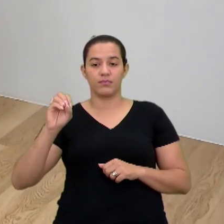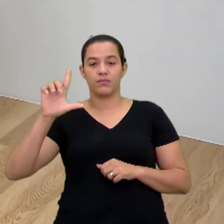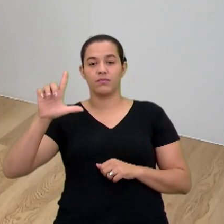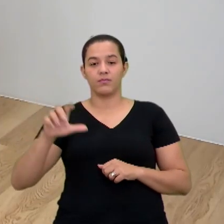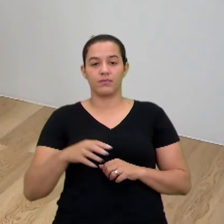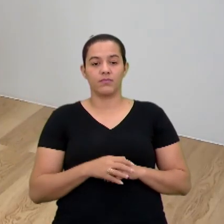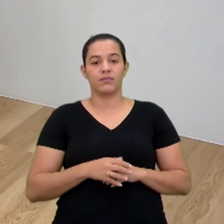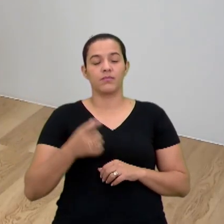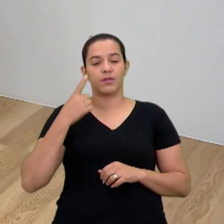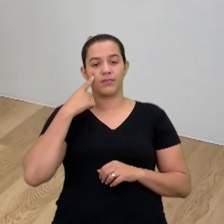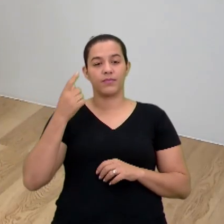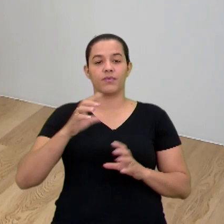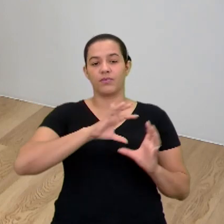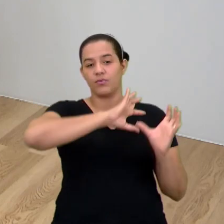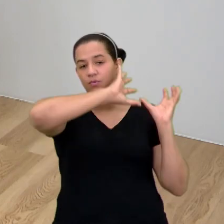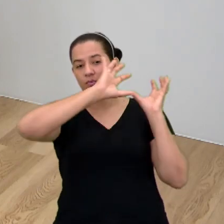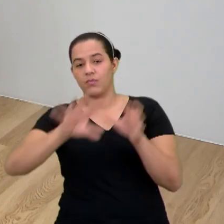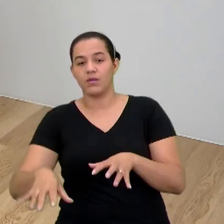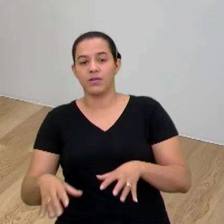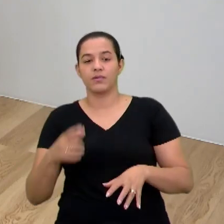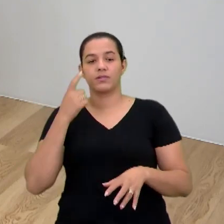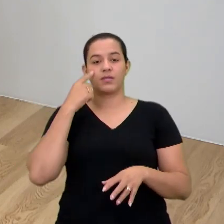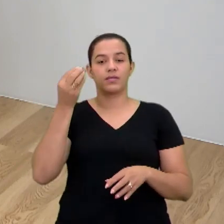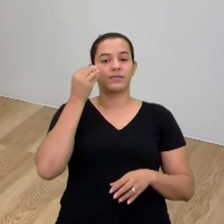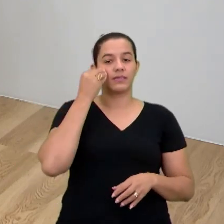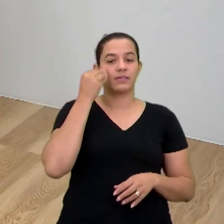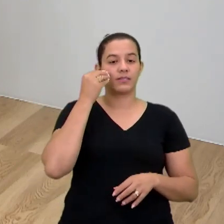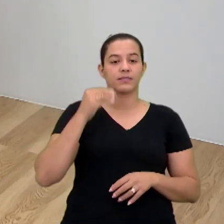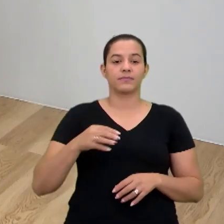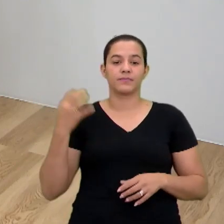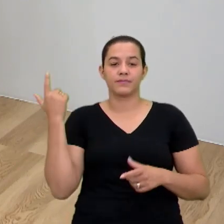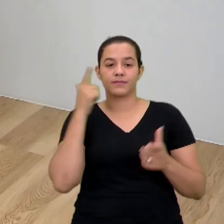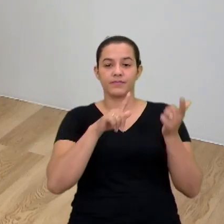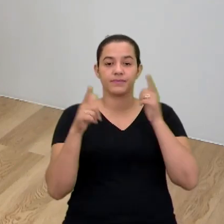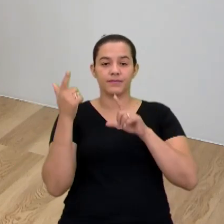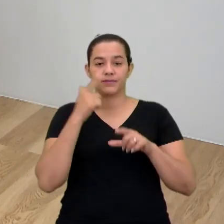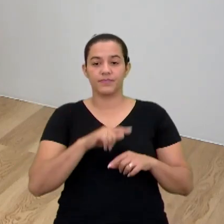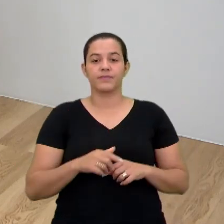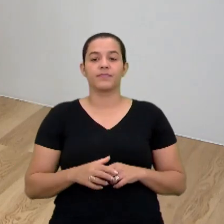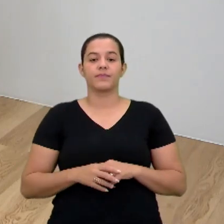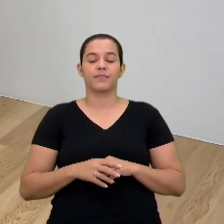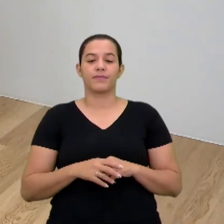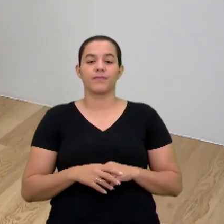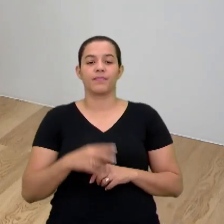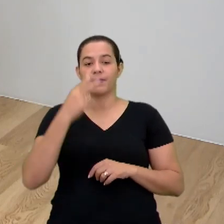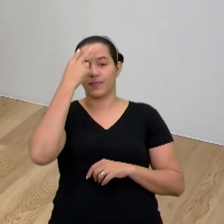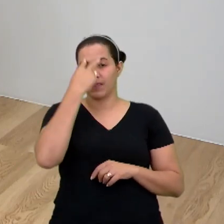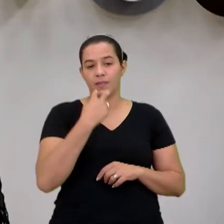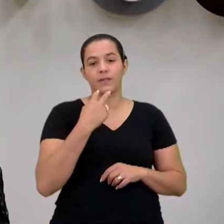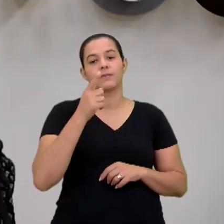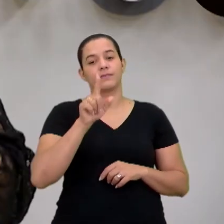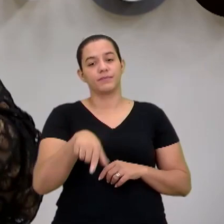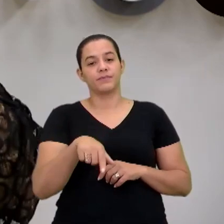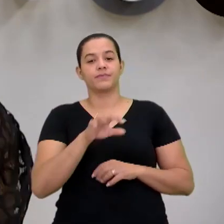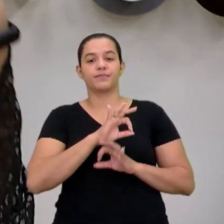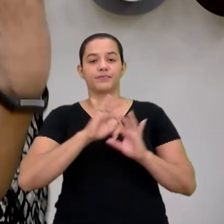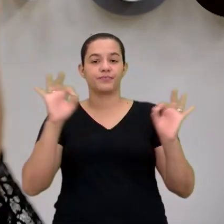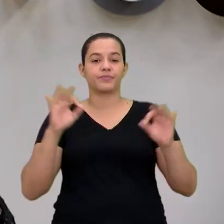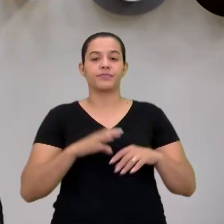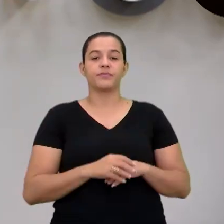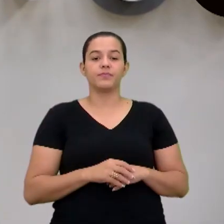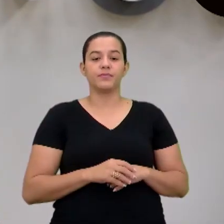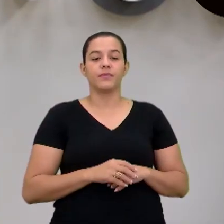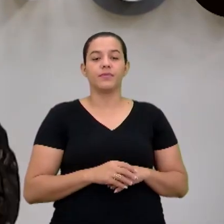pega e vira de costas assim, joga a bola com tudo e ela tem que tentar acertar. Então, assim, e para cegos. Para cegos. Então, maravilhoso. E aí, por que não